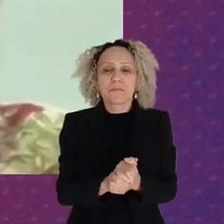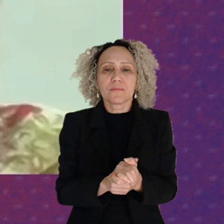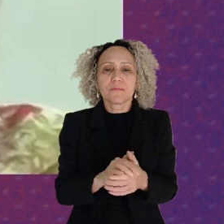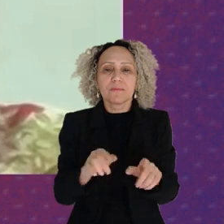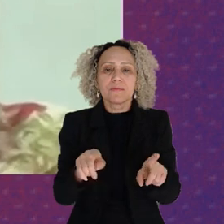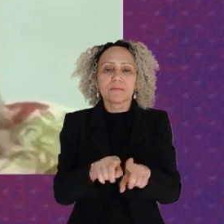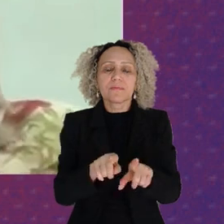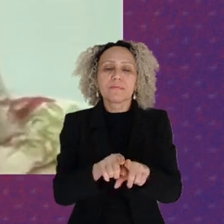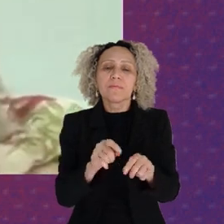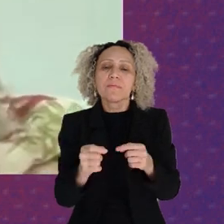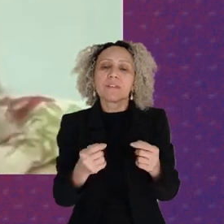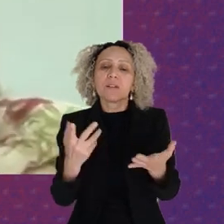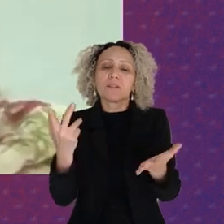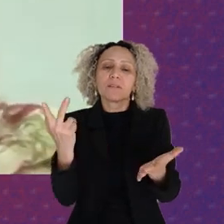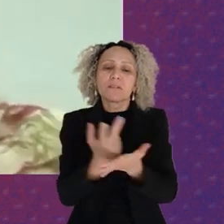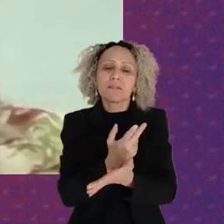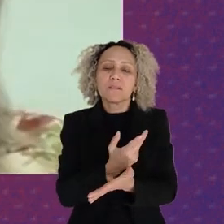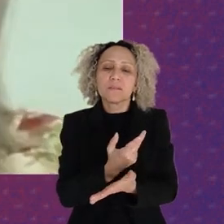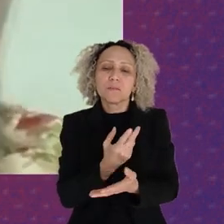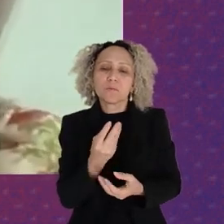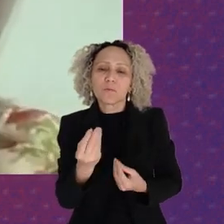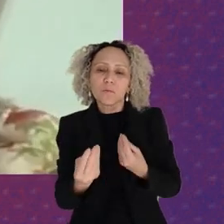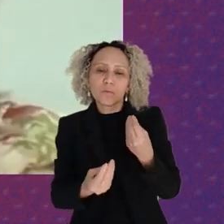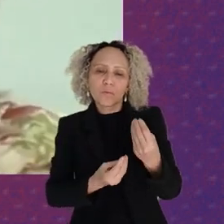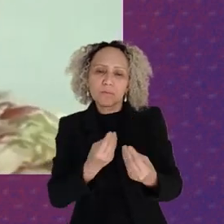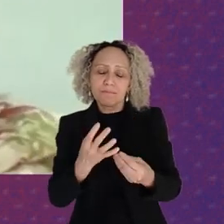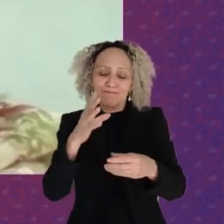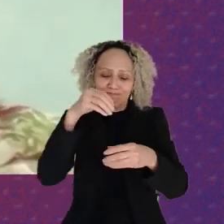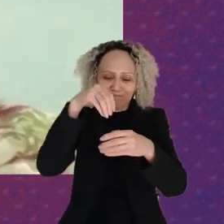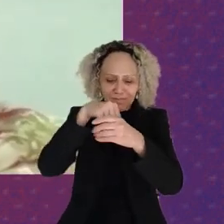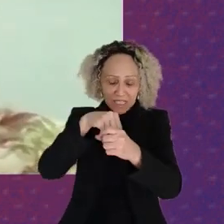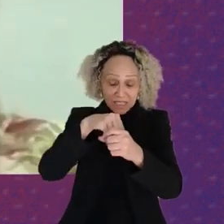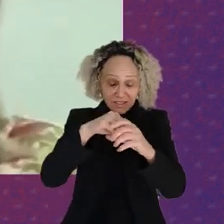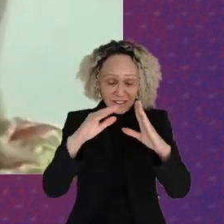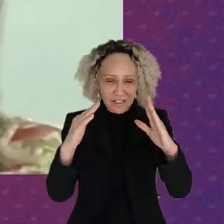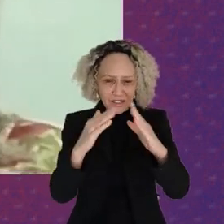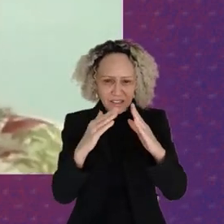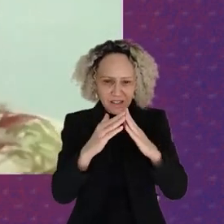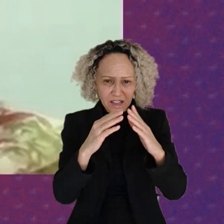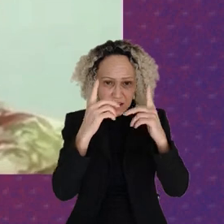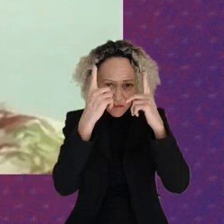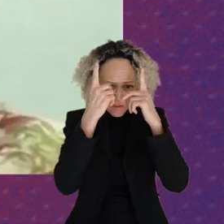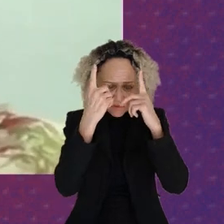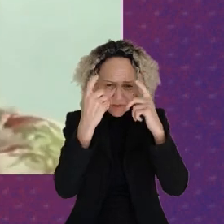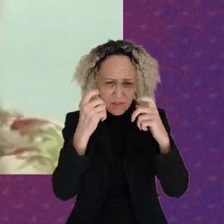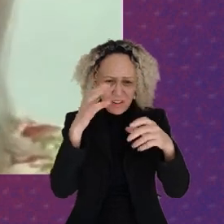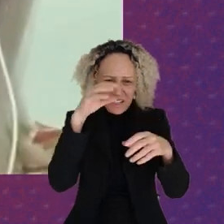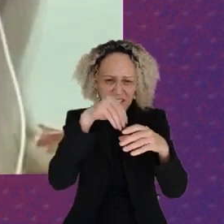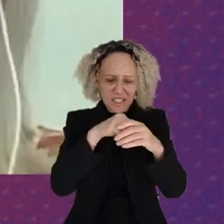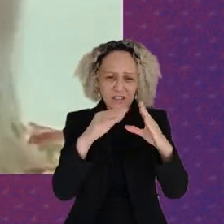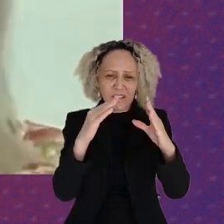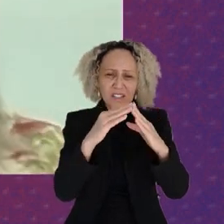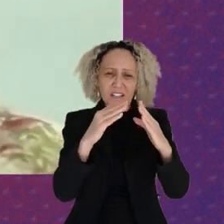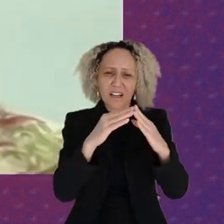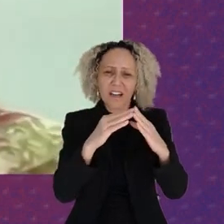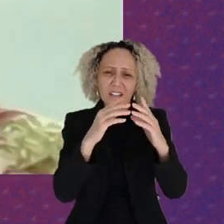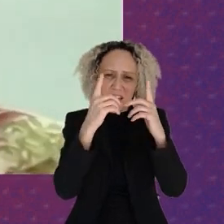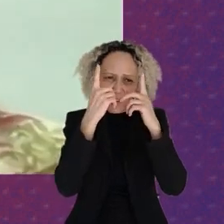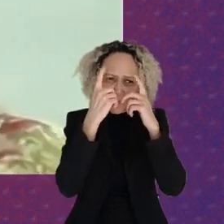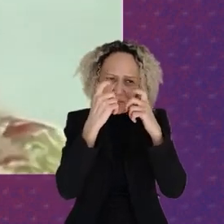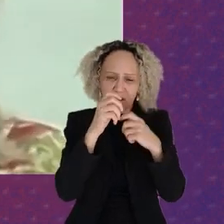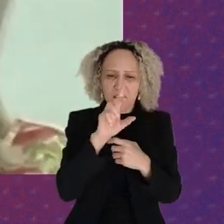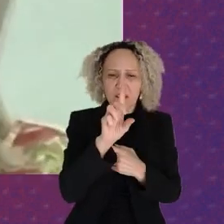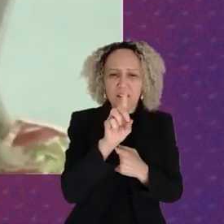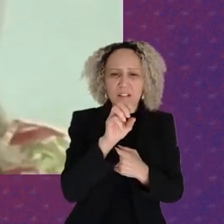acontecem tanto dentro de casa, a chamada violência doméstica praticada dentro de casa ou